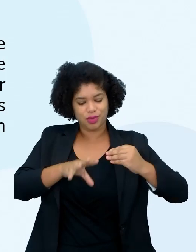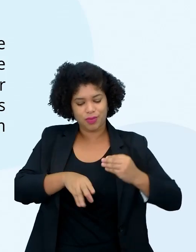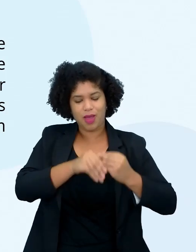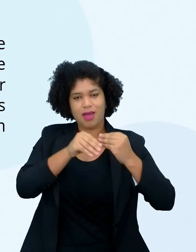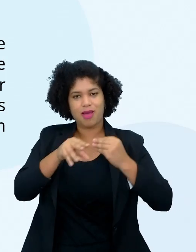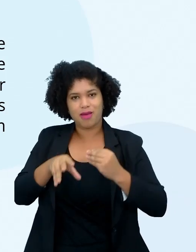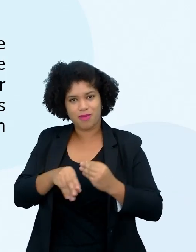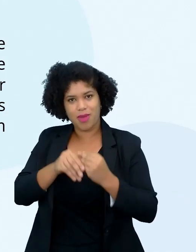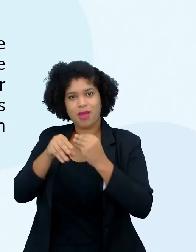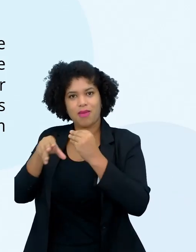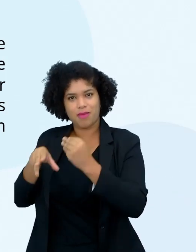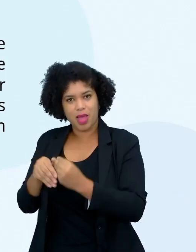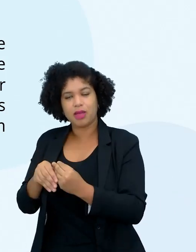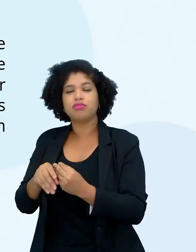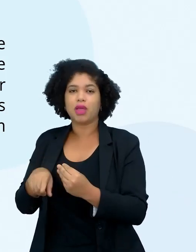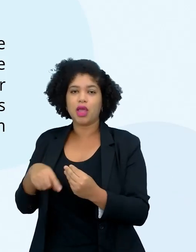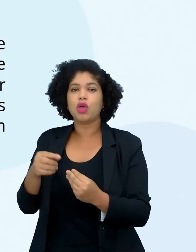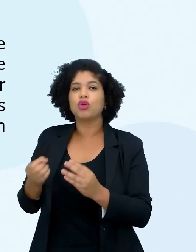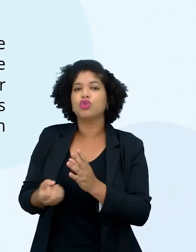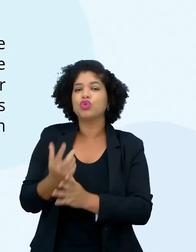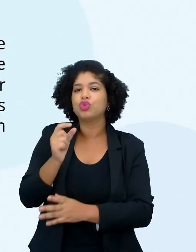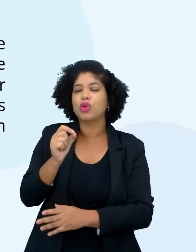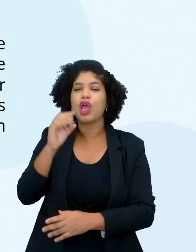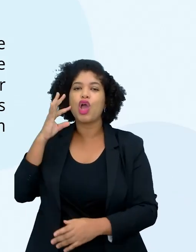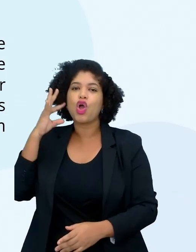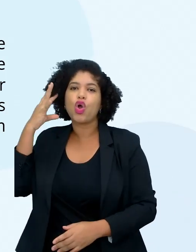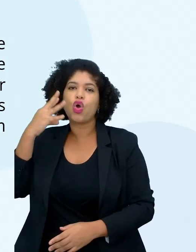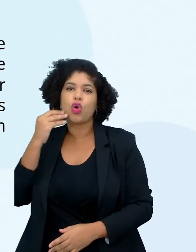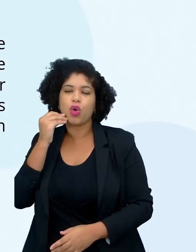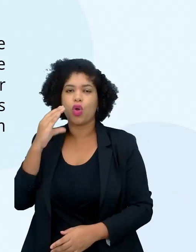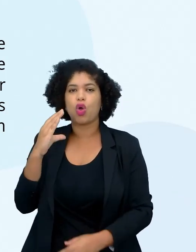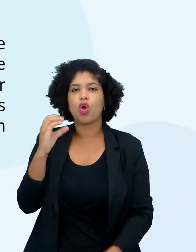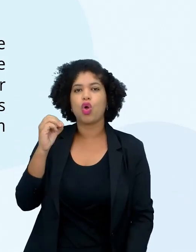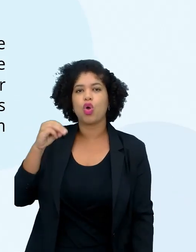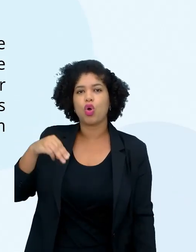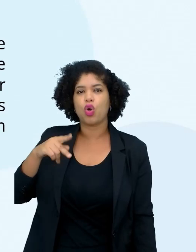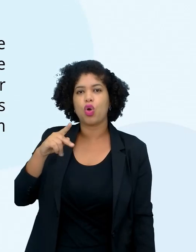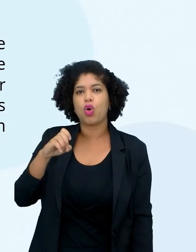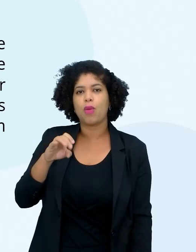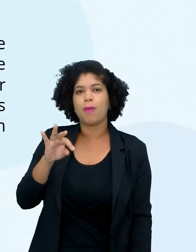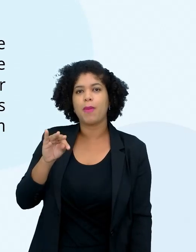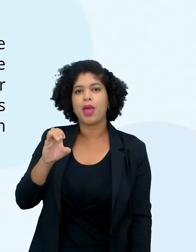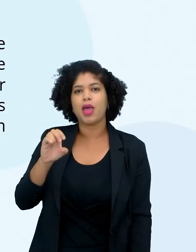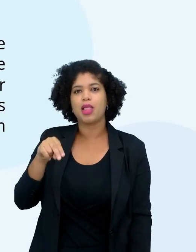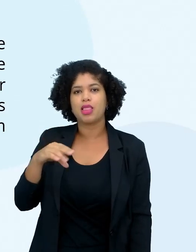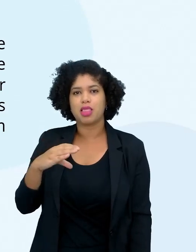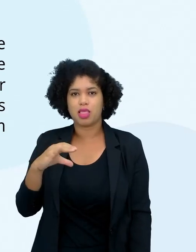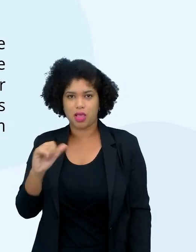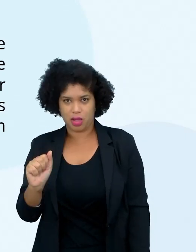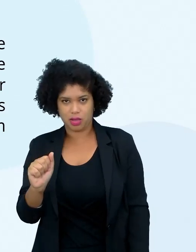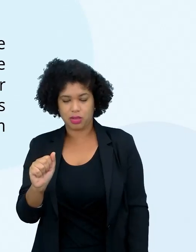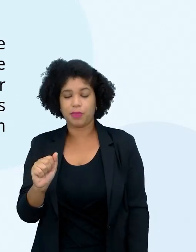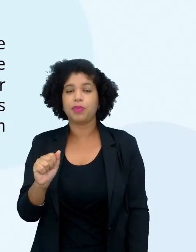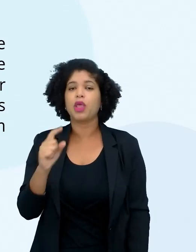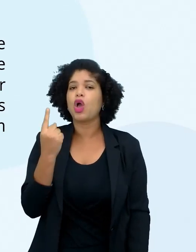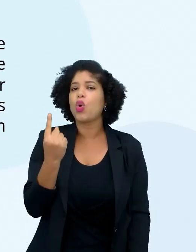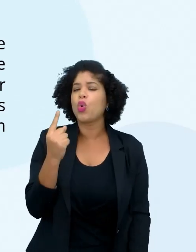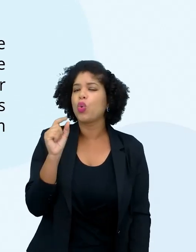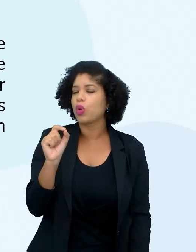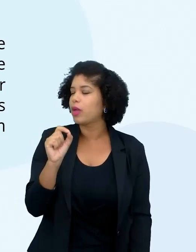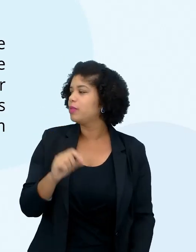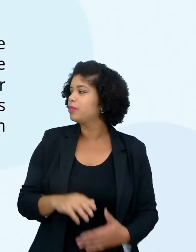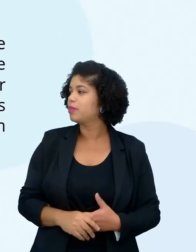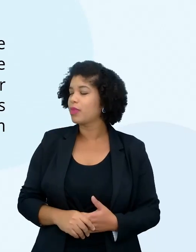vão gerando também competências. Então, a competência 1, valorizar e utilizar os conhecimentos historicamente